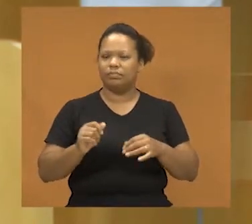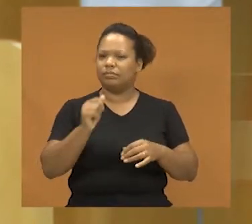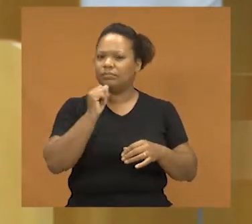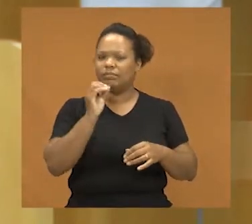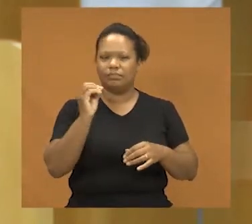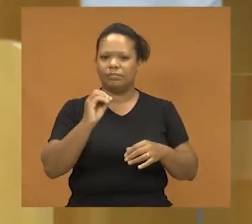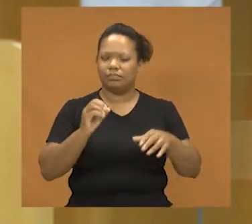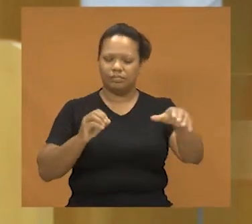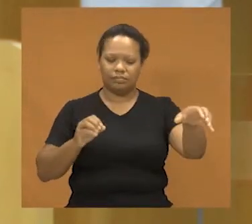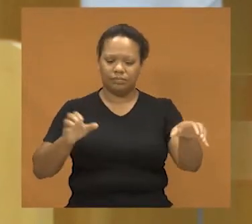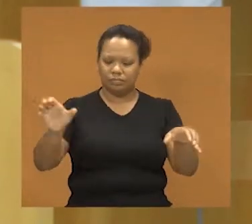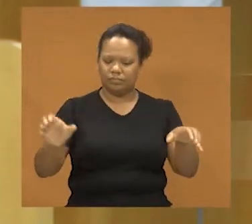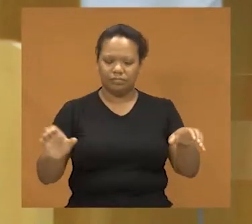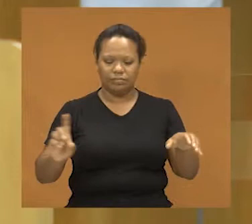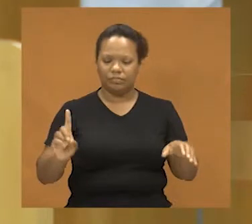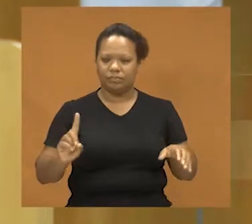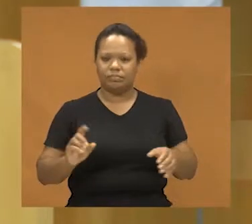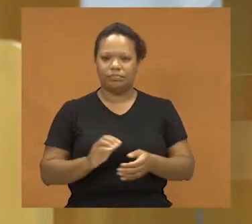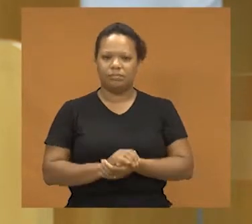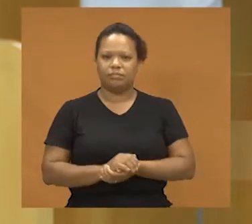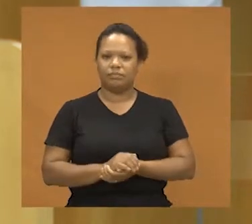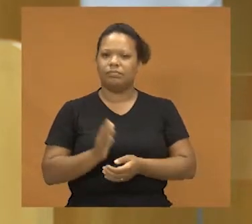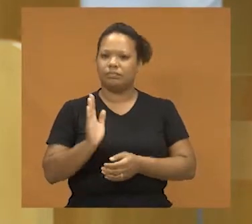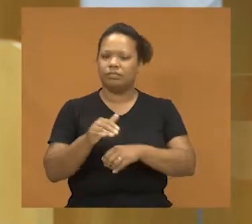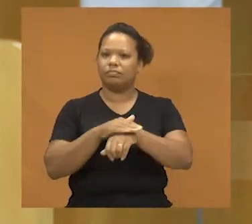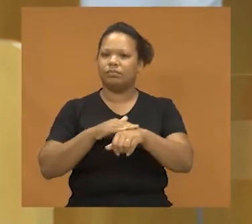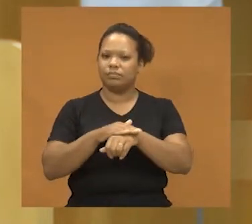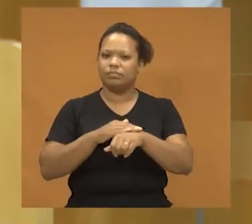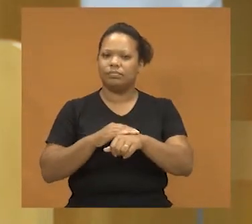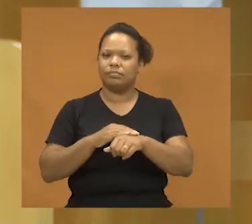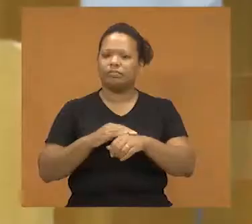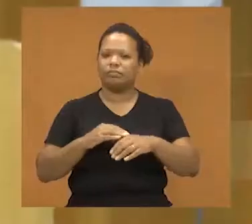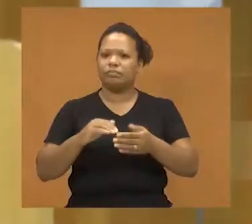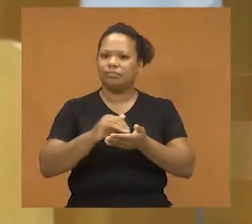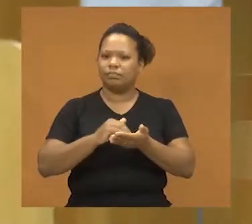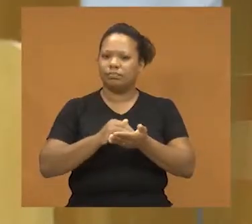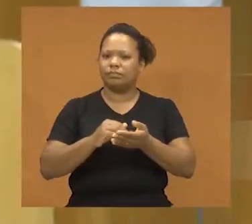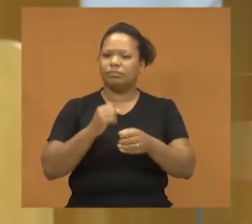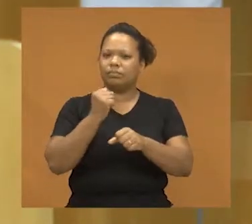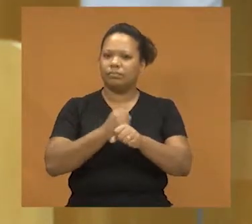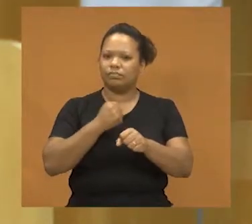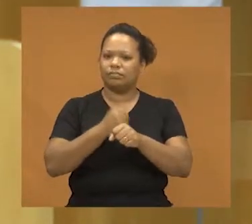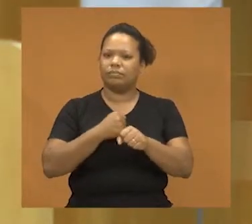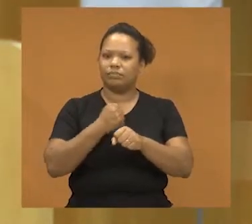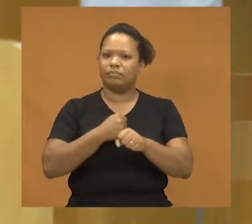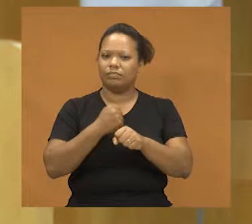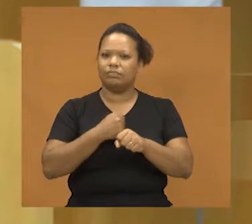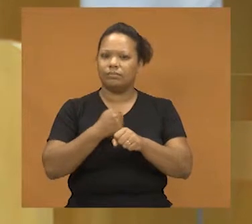maneira. Nós já temos conversado com a infraestrutura já há algum tempo